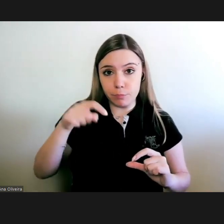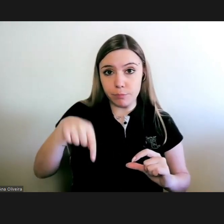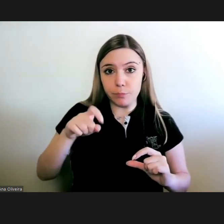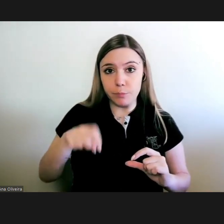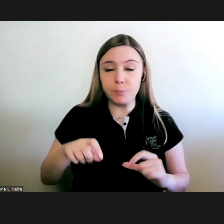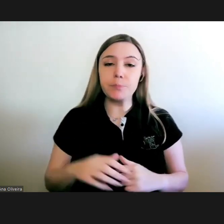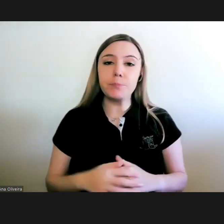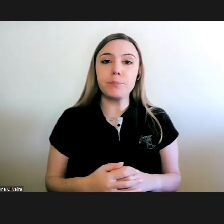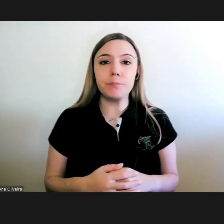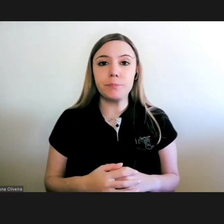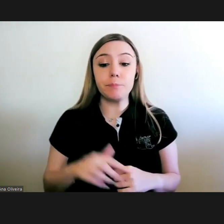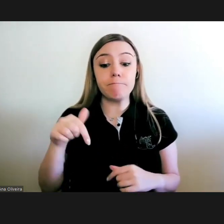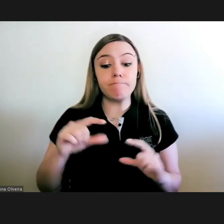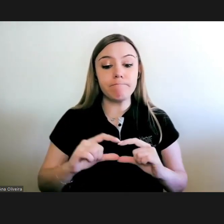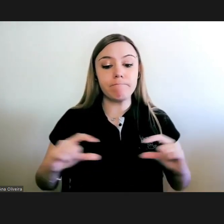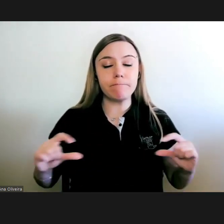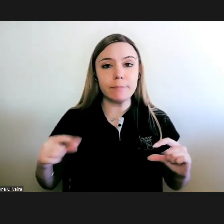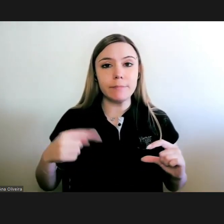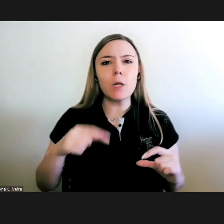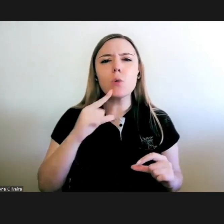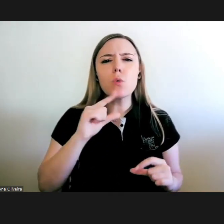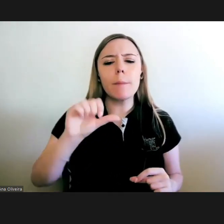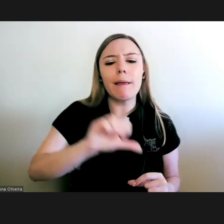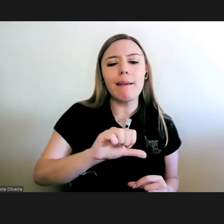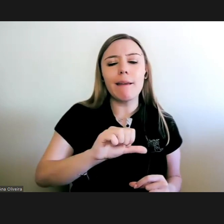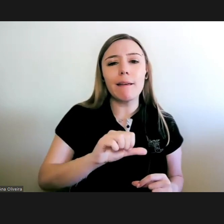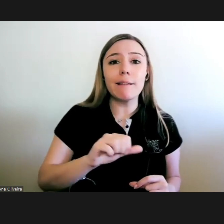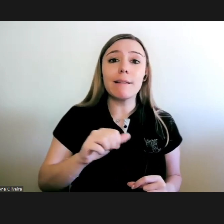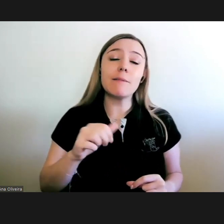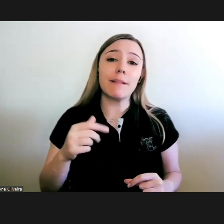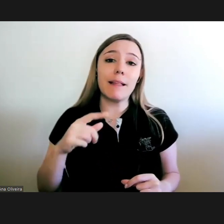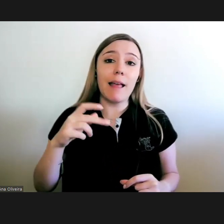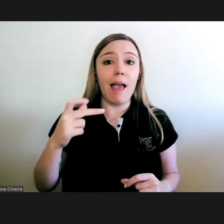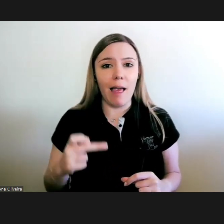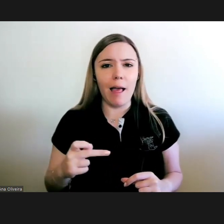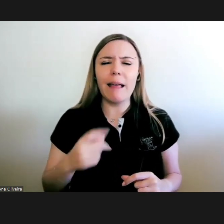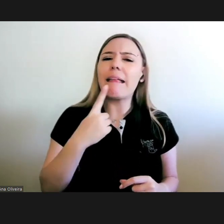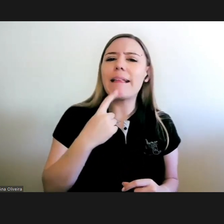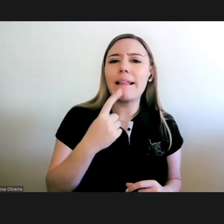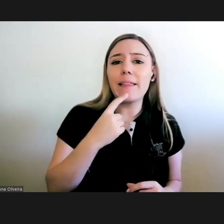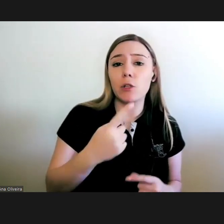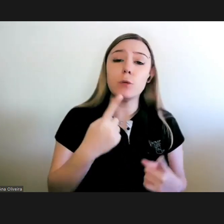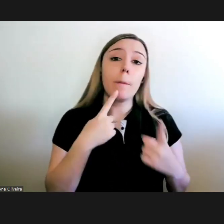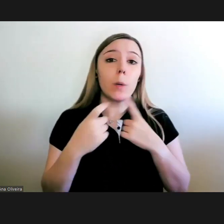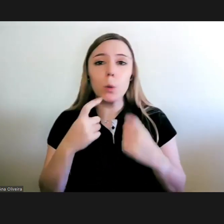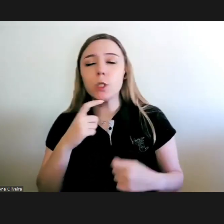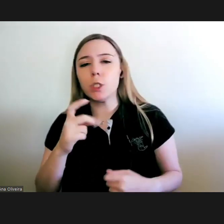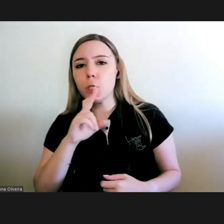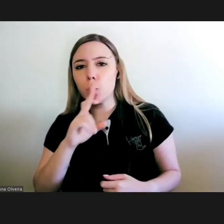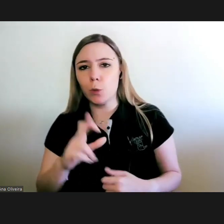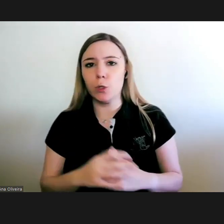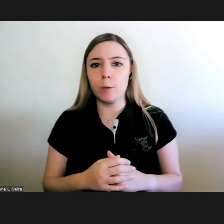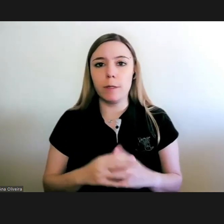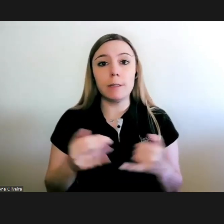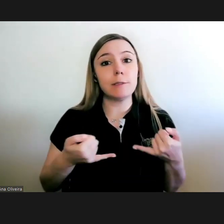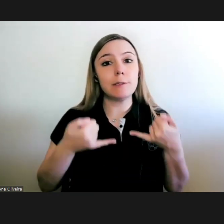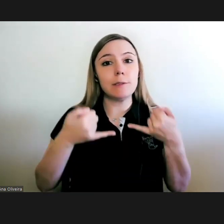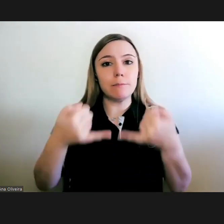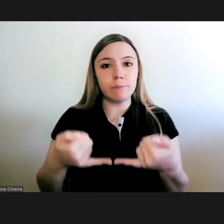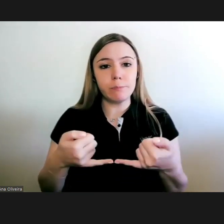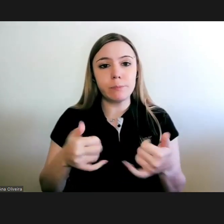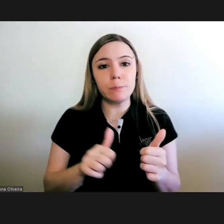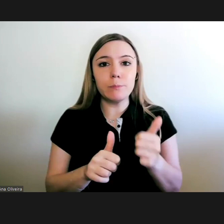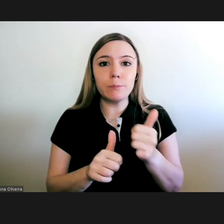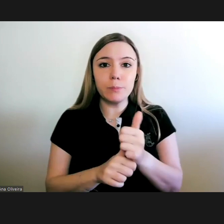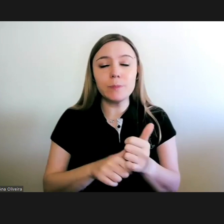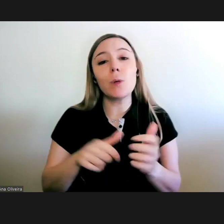no ecrã e indicada por QIA, do inglês Questions and Answers. Passo a palavra à vogal do Conselho